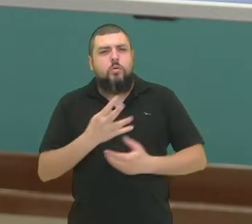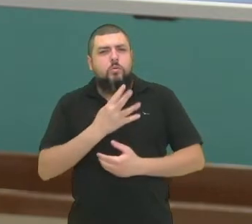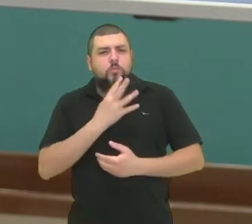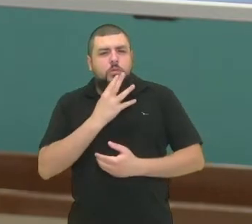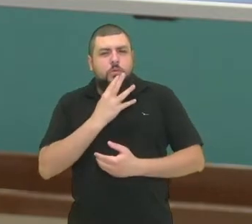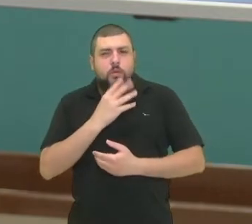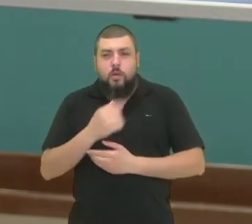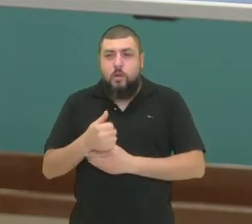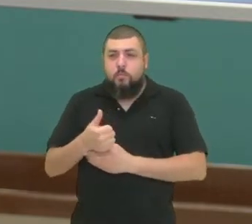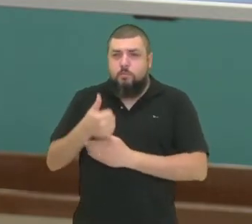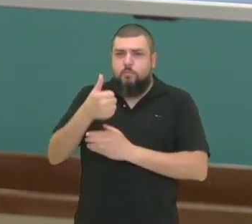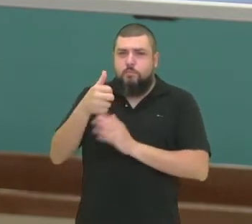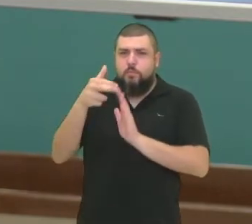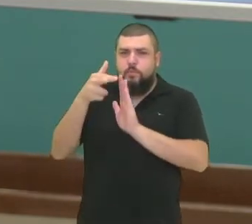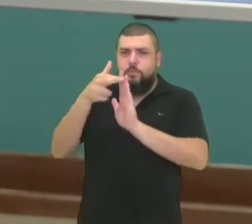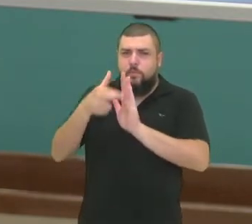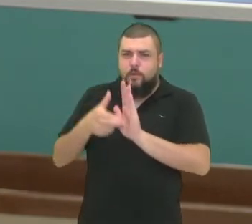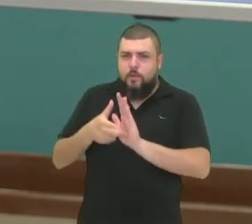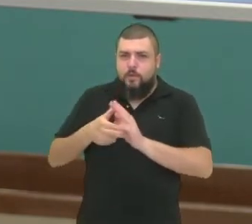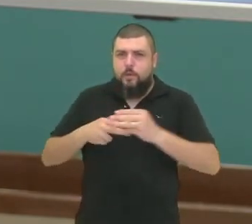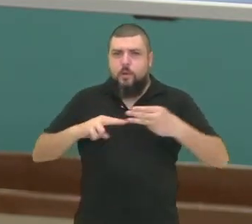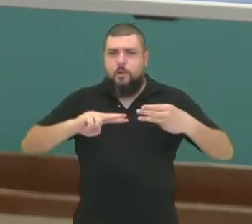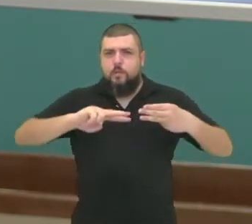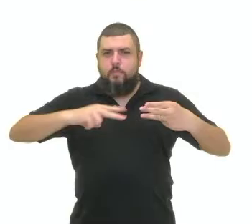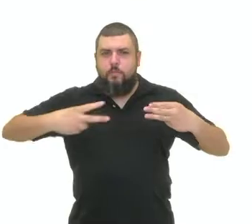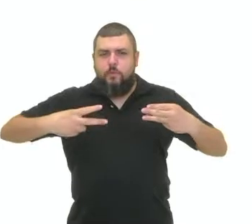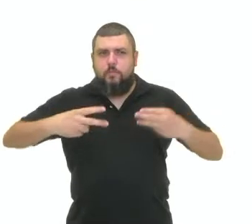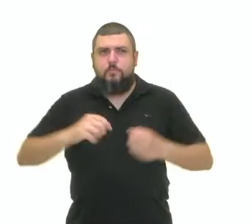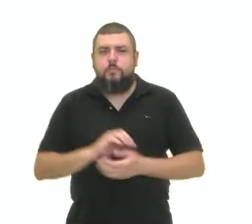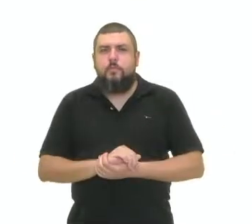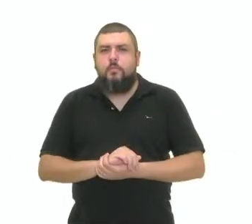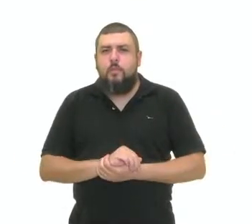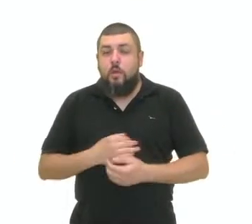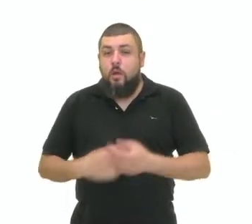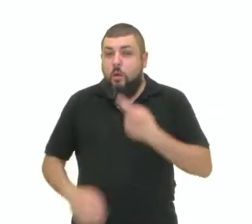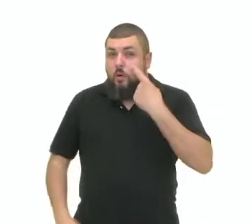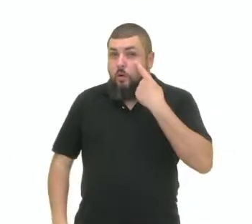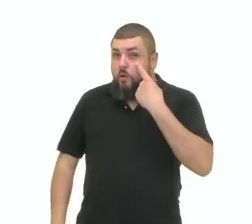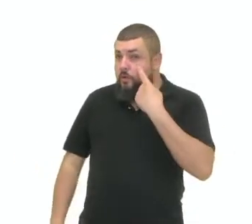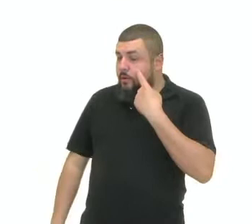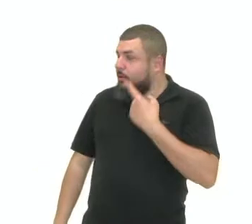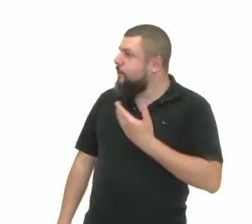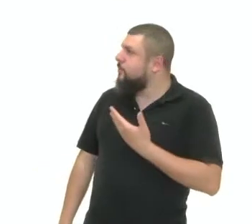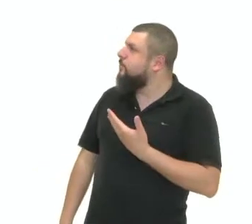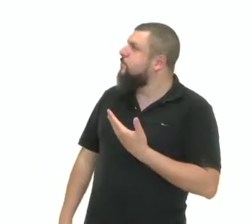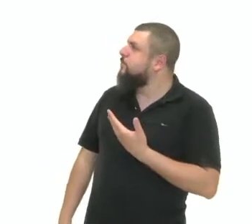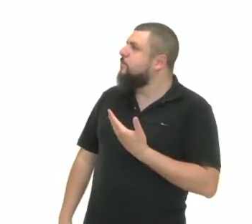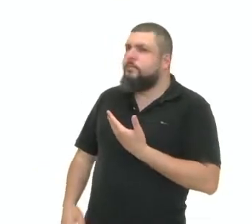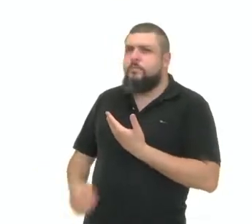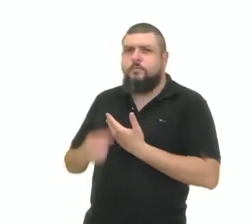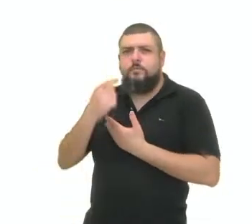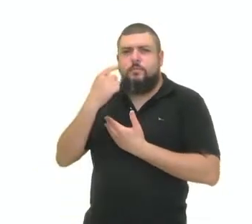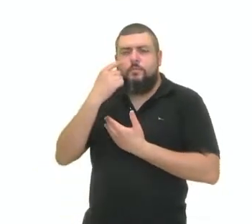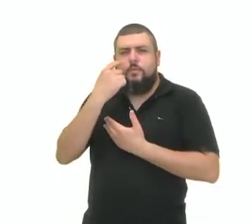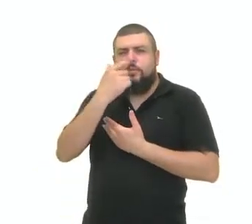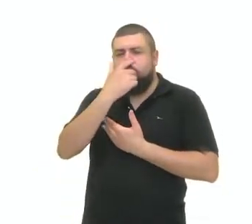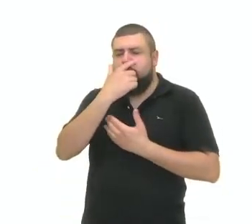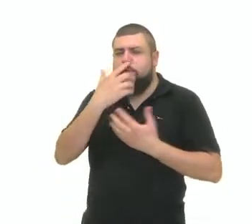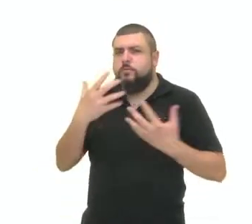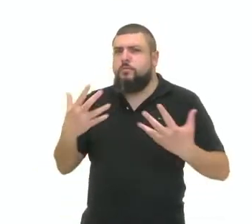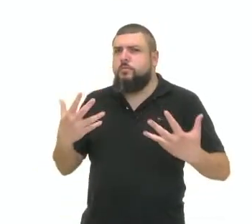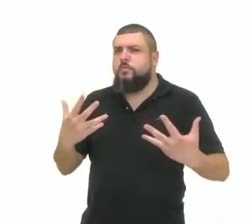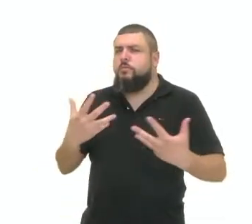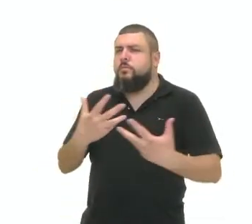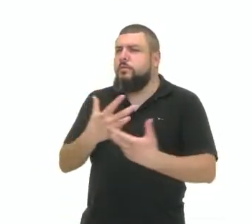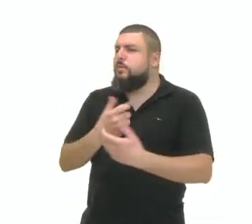Mendel. Vamos observar esta imagem. Olha que lindo, né? Olha que linda a cor dos olhos das duas, né? Tanto do azul quanto